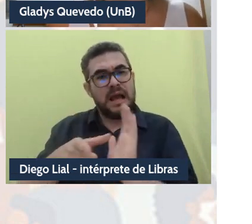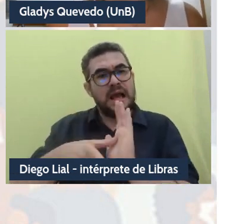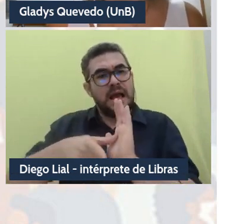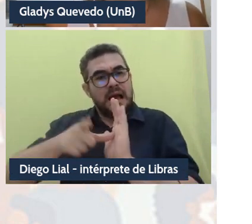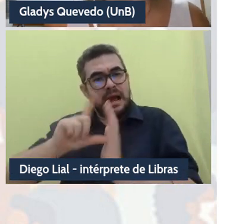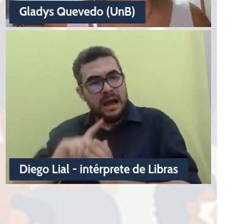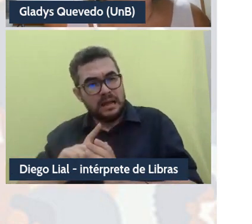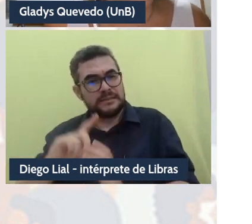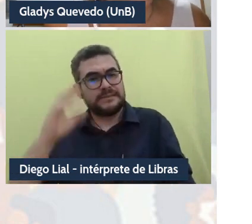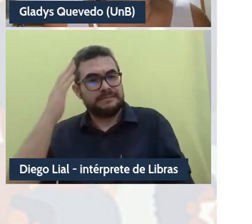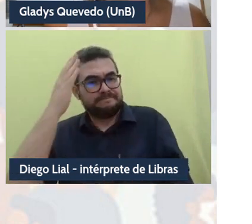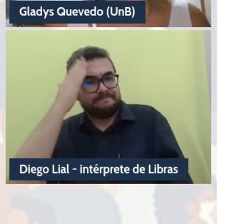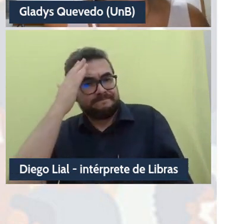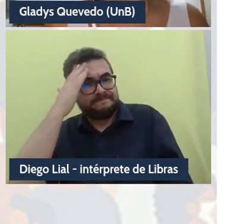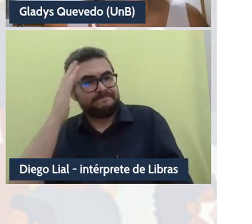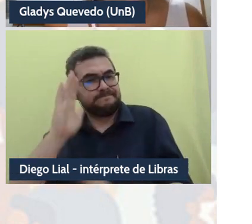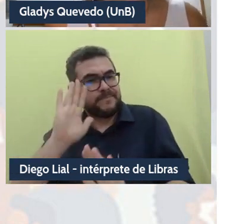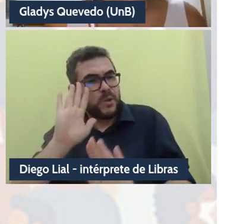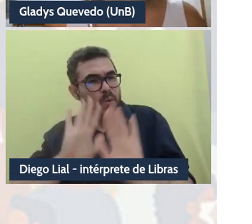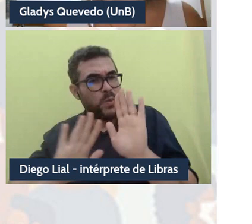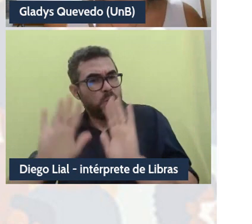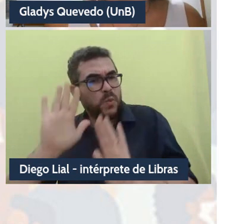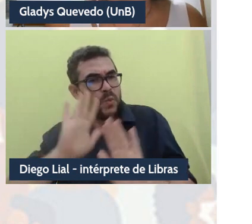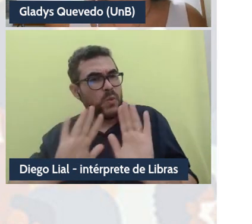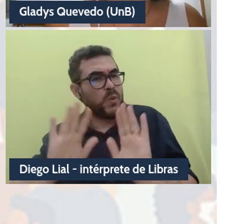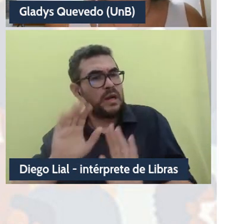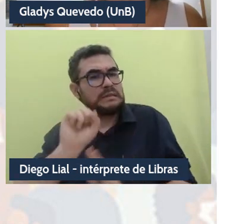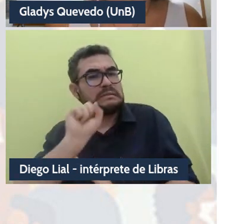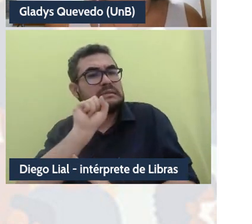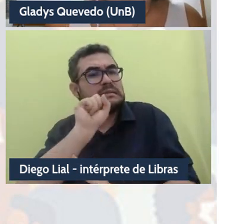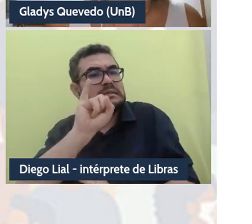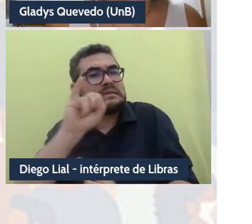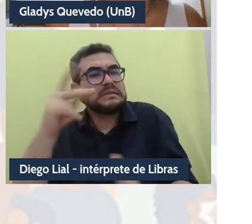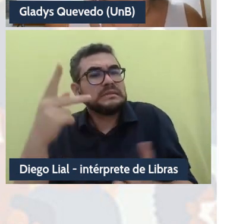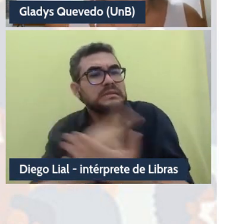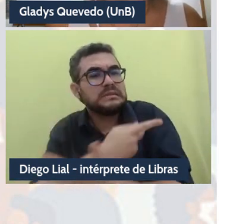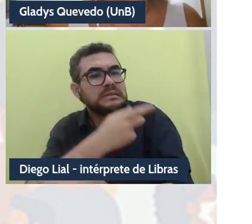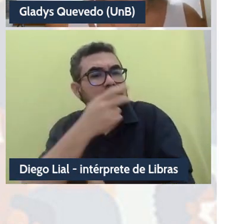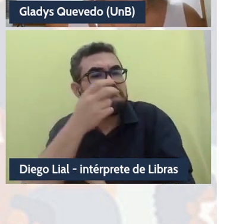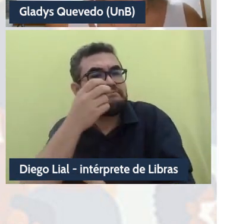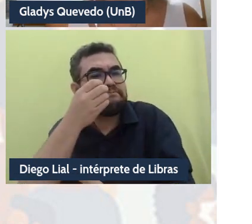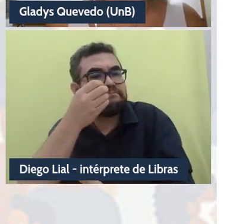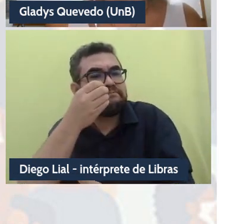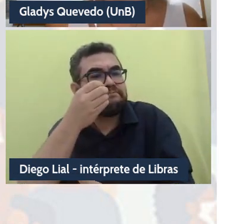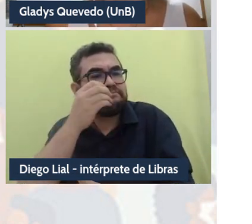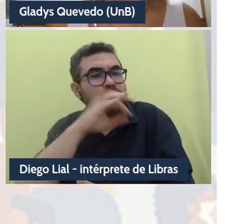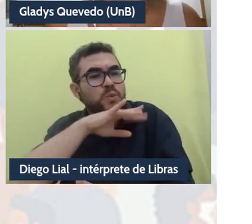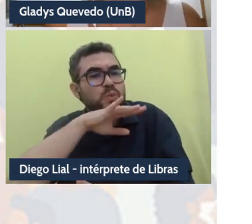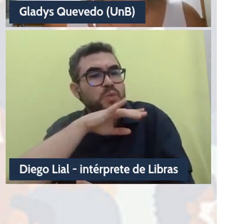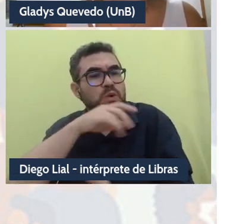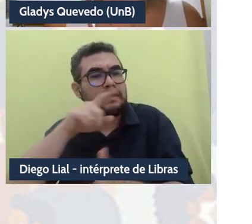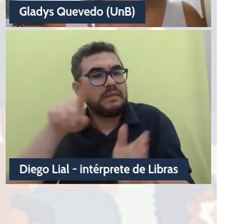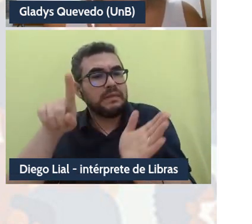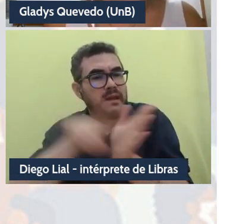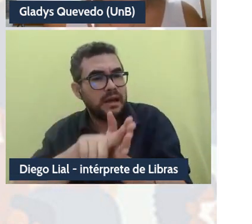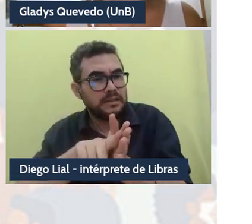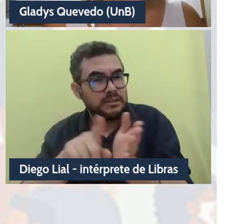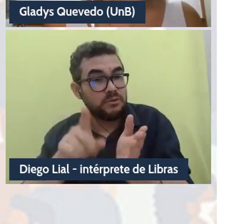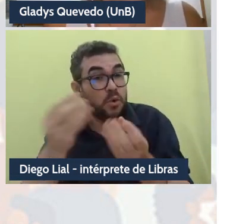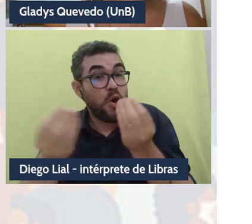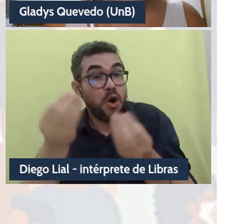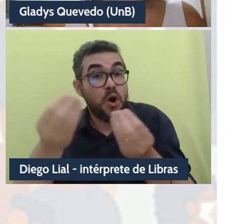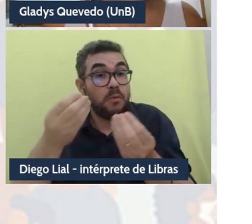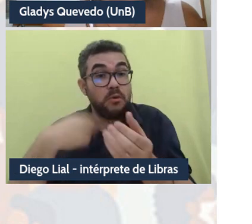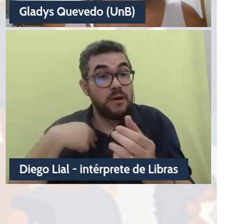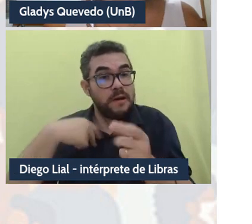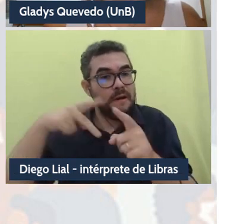possa diminuí-los. E eu tenho que ter uma sistemática de acompanhamento. Né? Então, ao